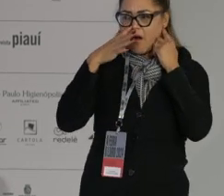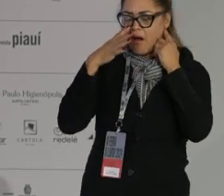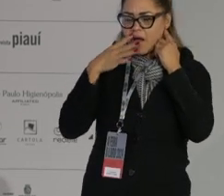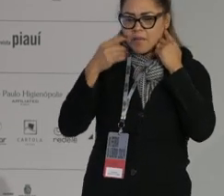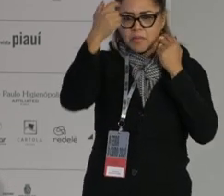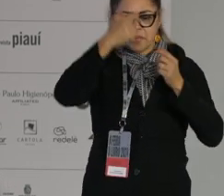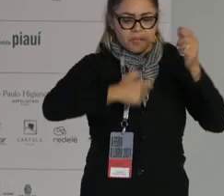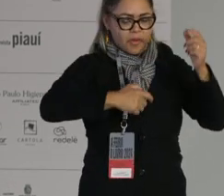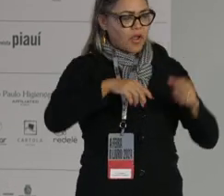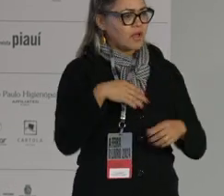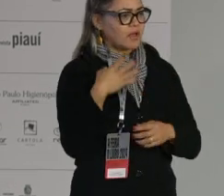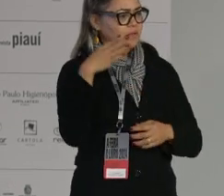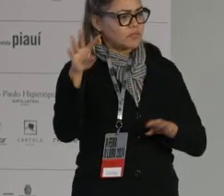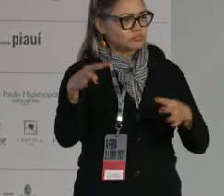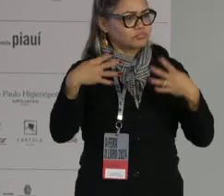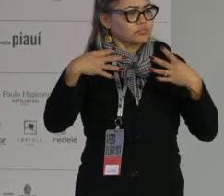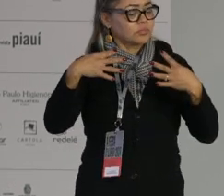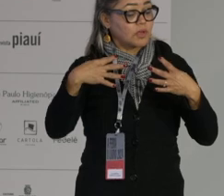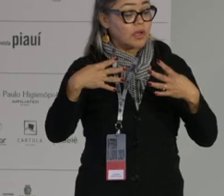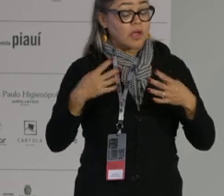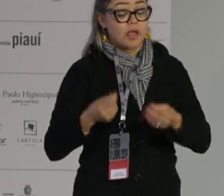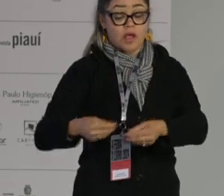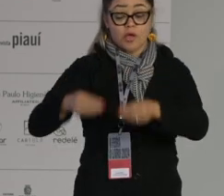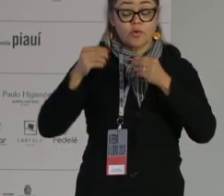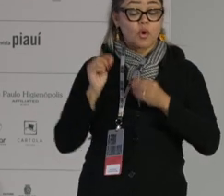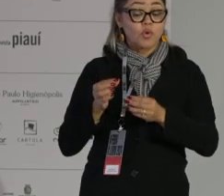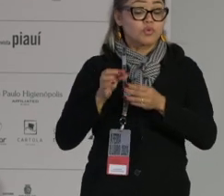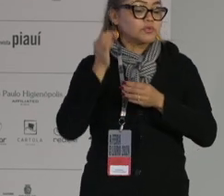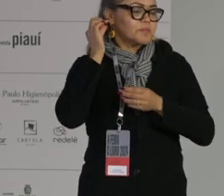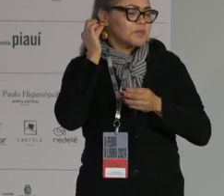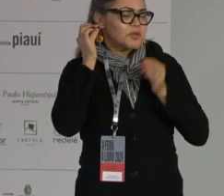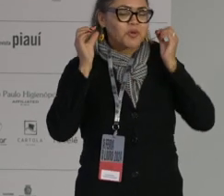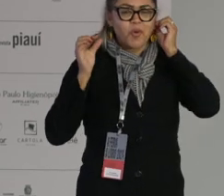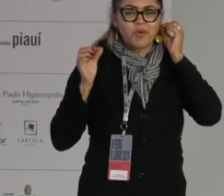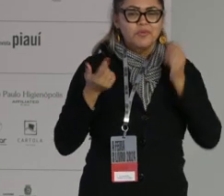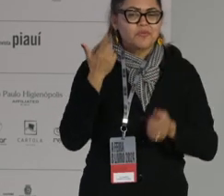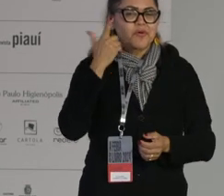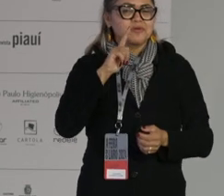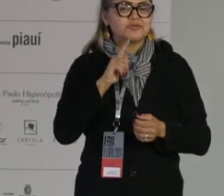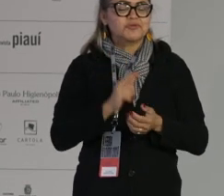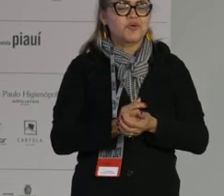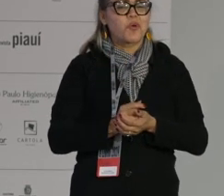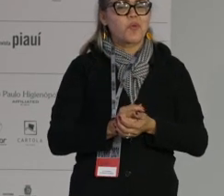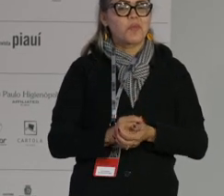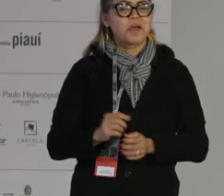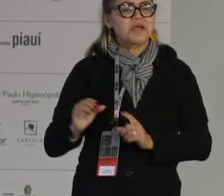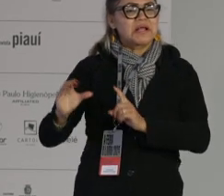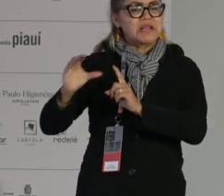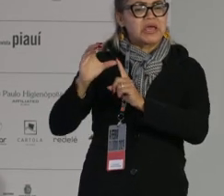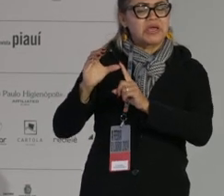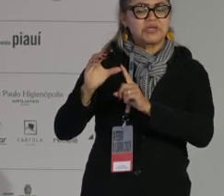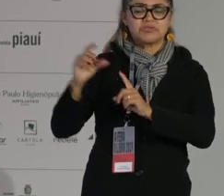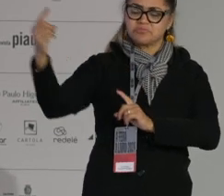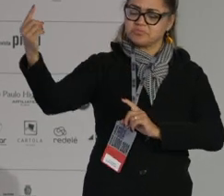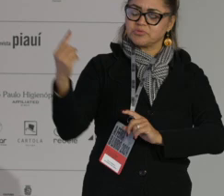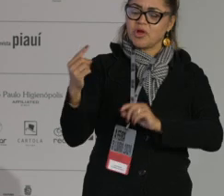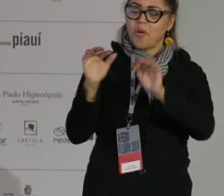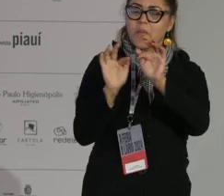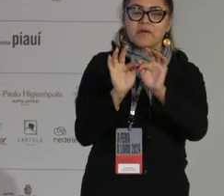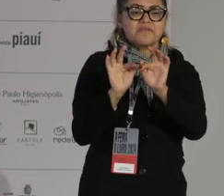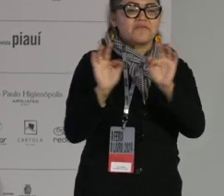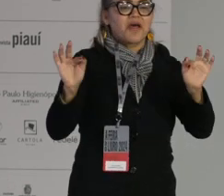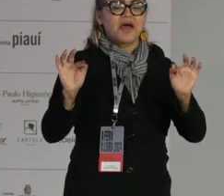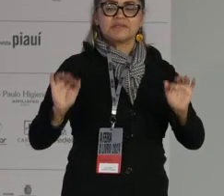originalidade. Ganhou os brincos da equipe quando conquistou um grande cliente com uma de suas frases de